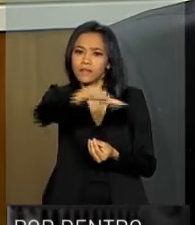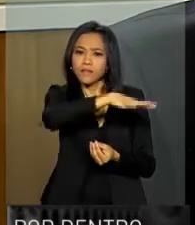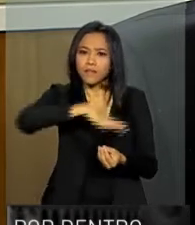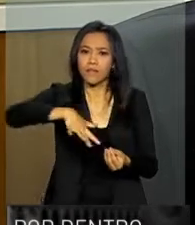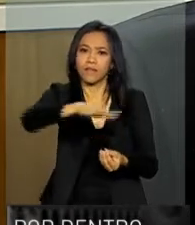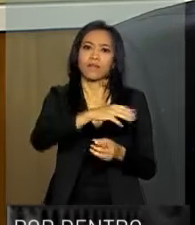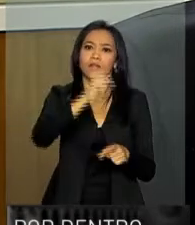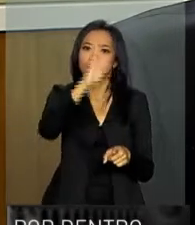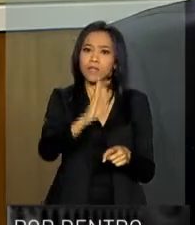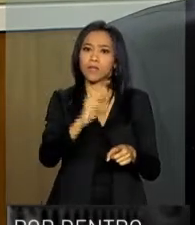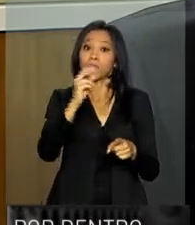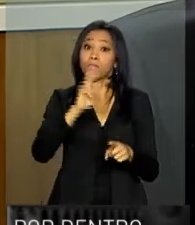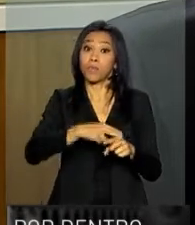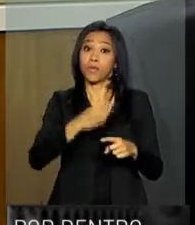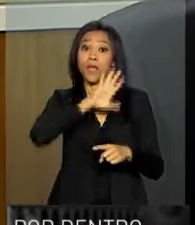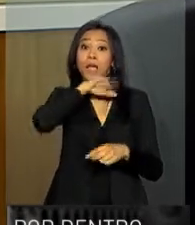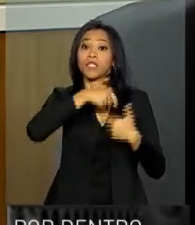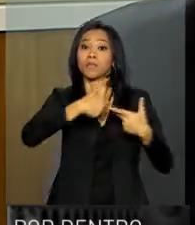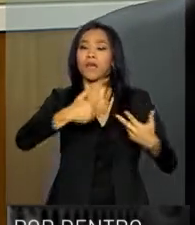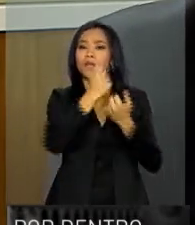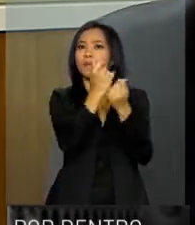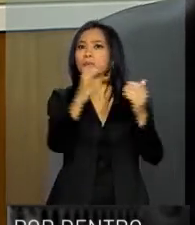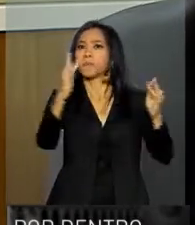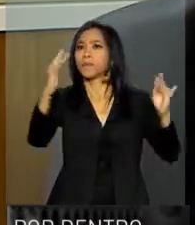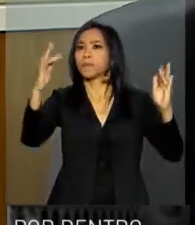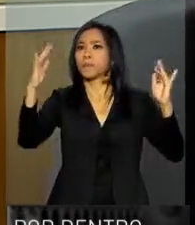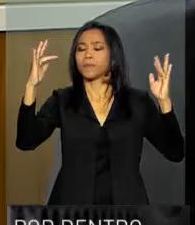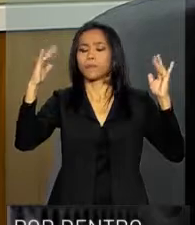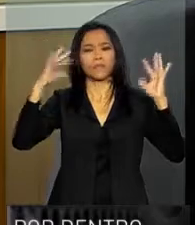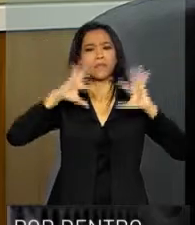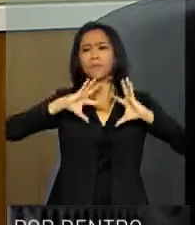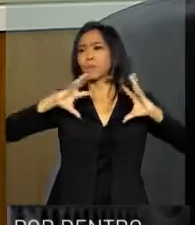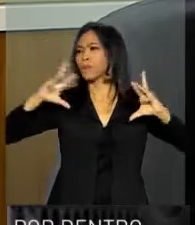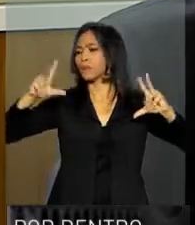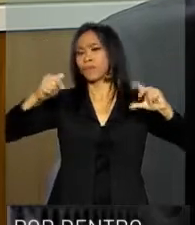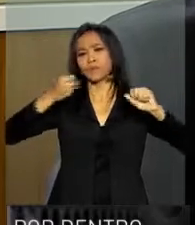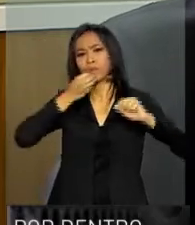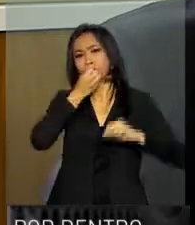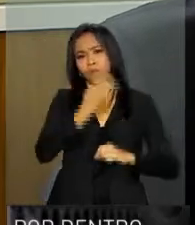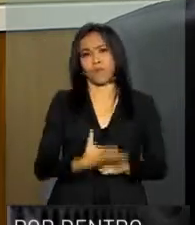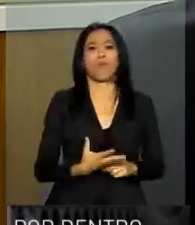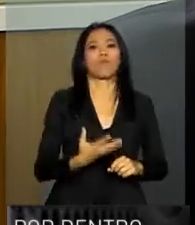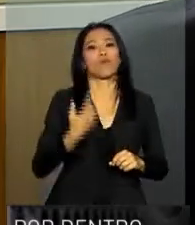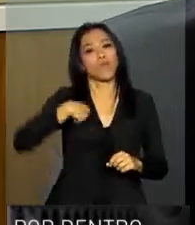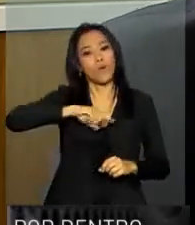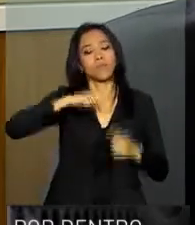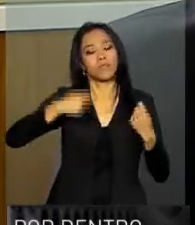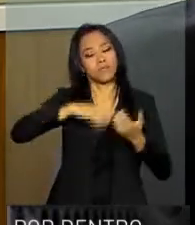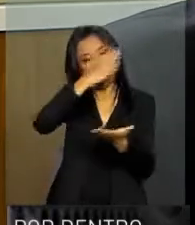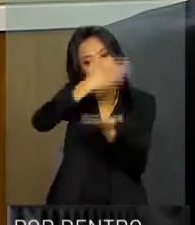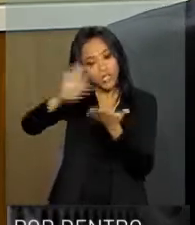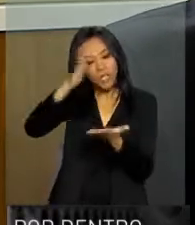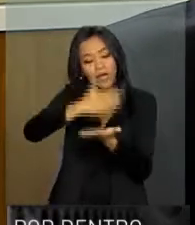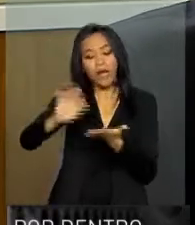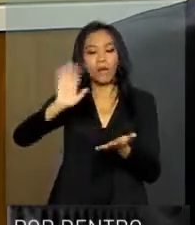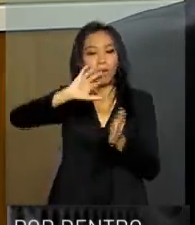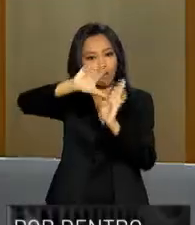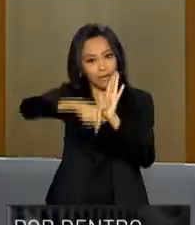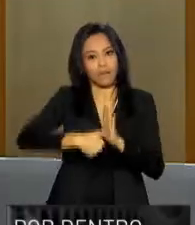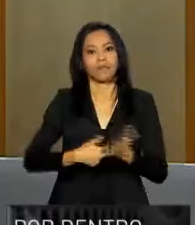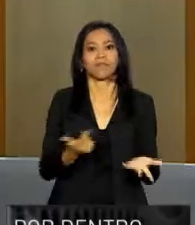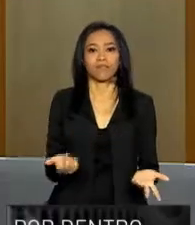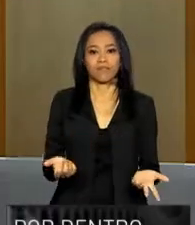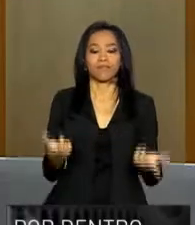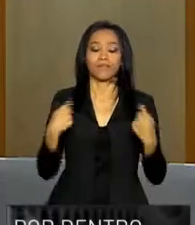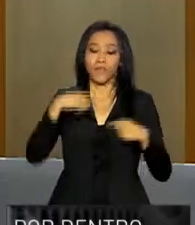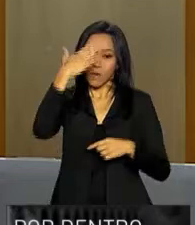conta da fauna e da flora então é tudo de bom ao nosso favor nós temos é que derrubar de novo as amarras do atraso muito obrigado então